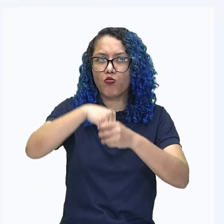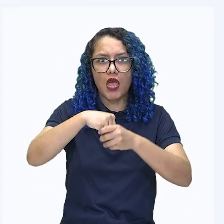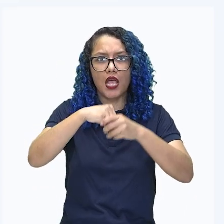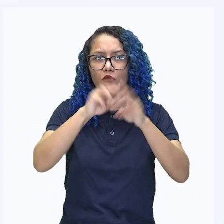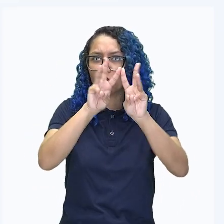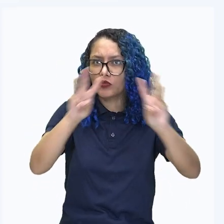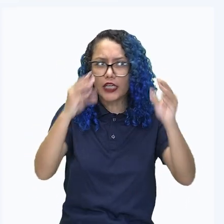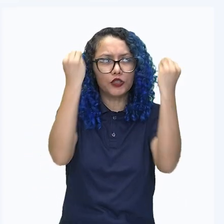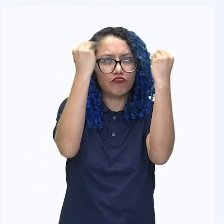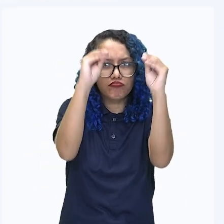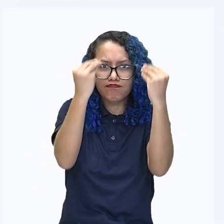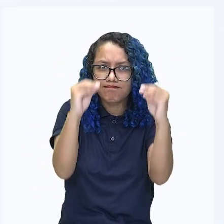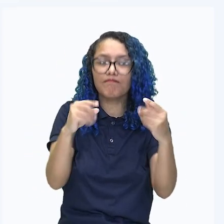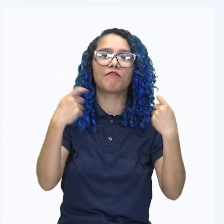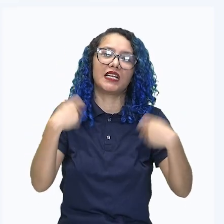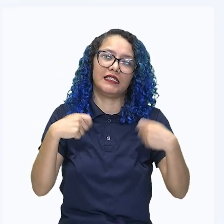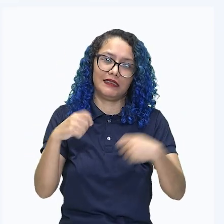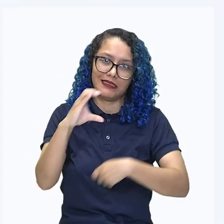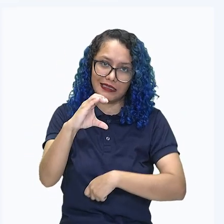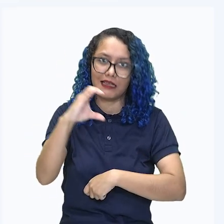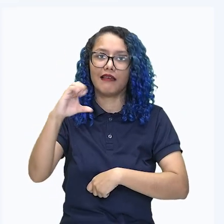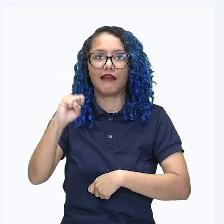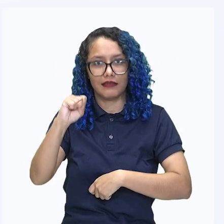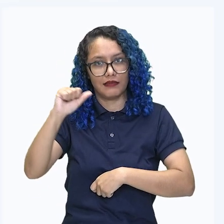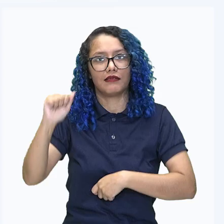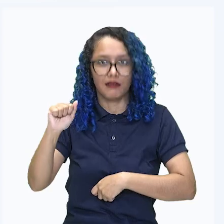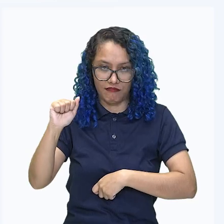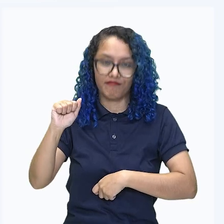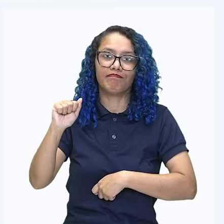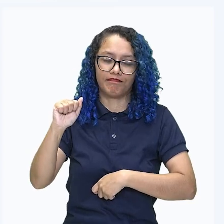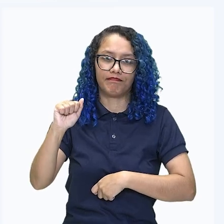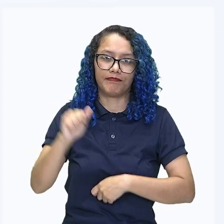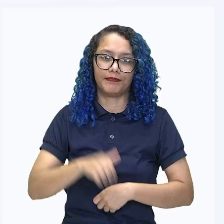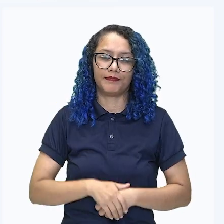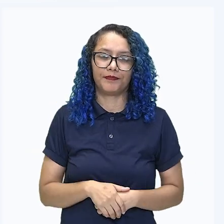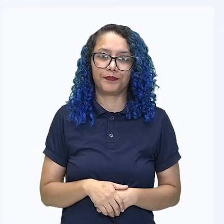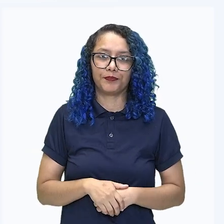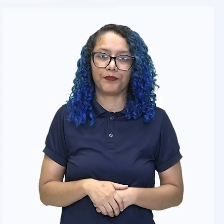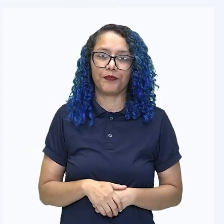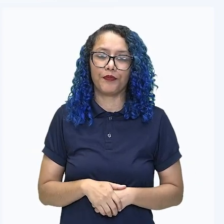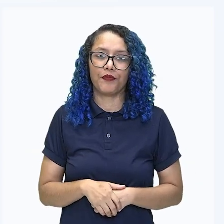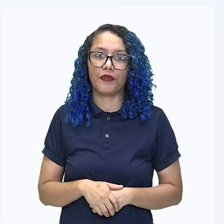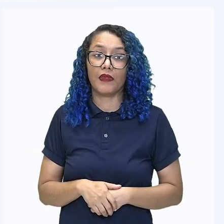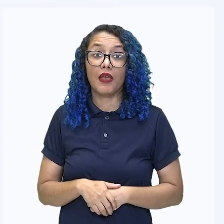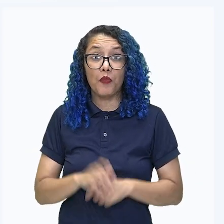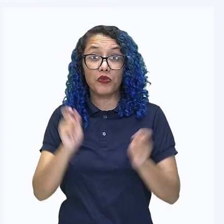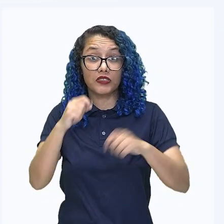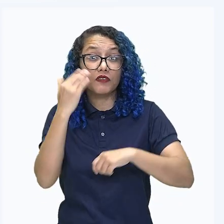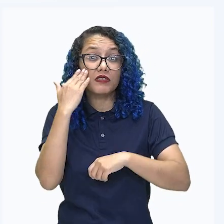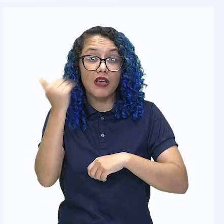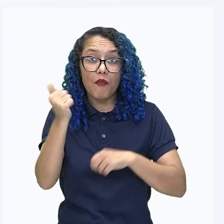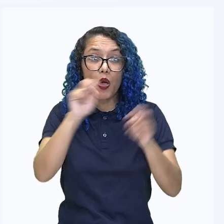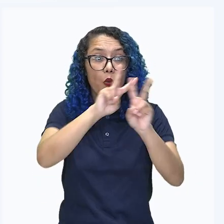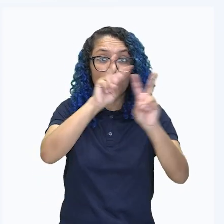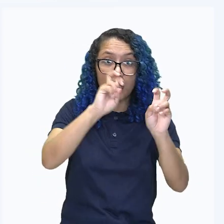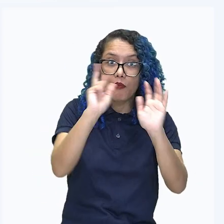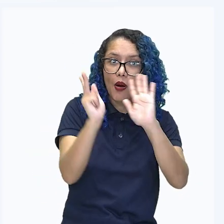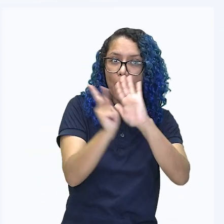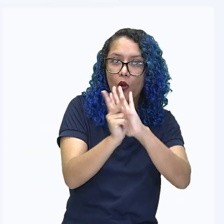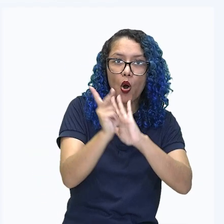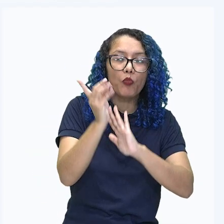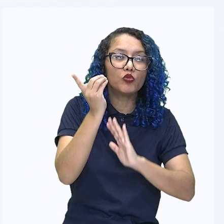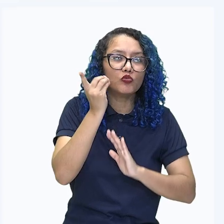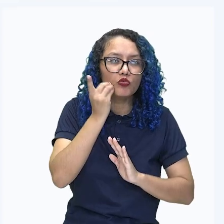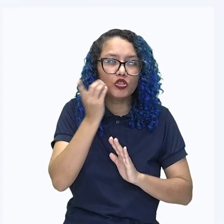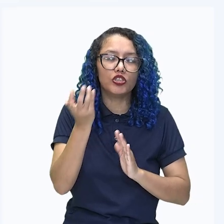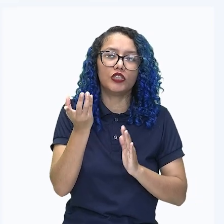Diário Digital. Tá? Então, usando o CSA, o professor vai saber qual foi o objeto de conhecimento daquele